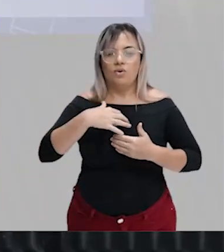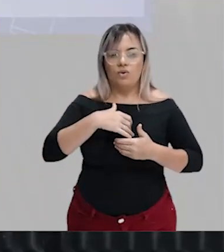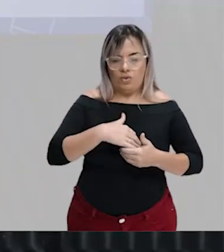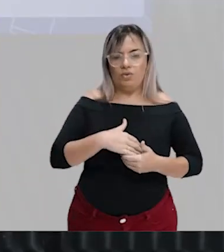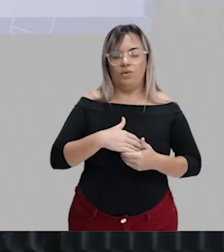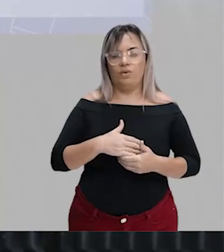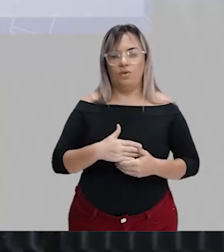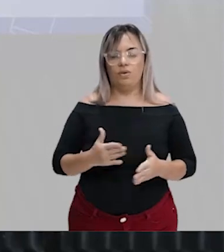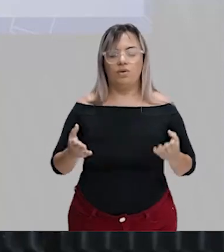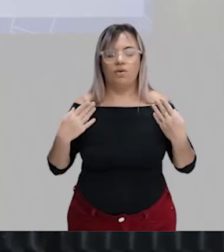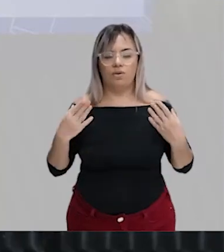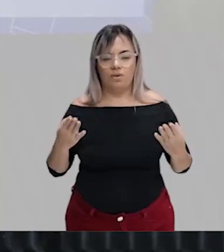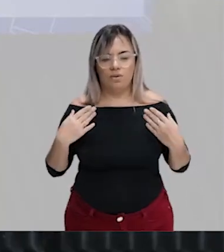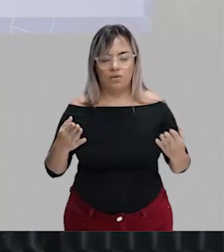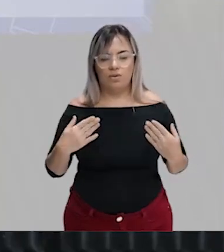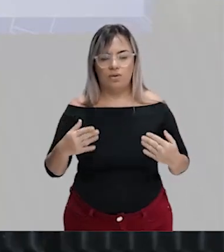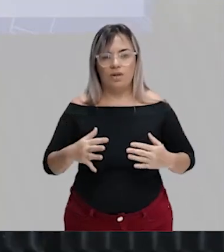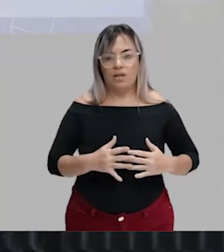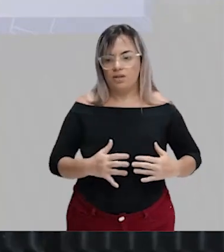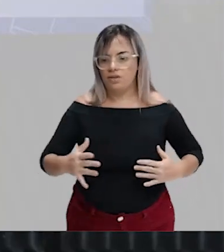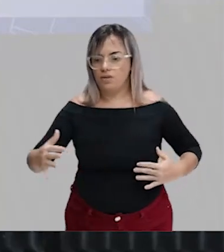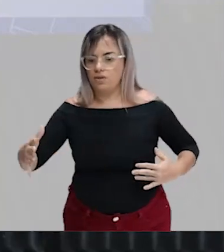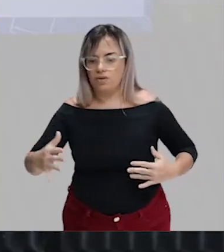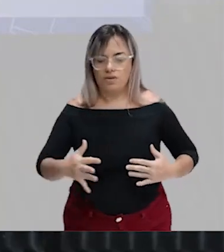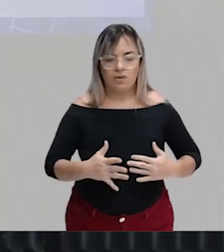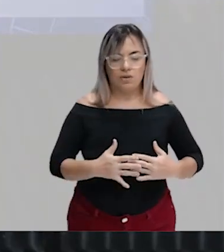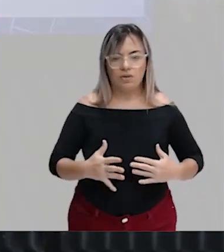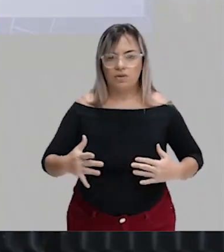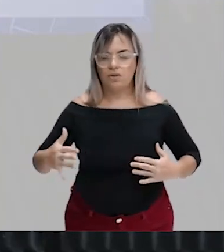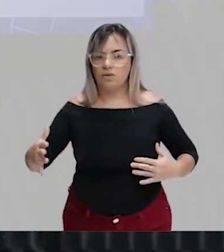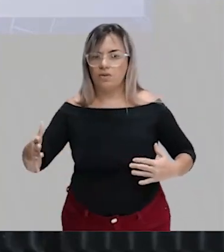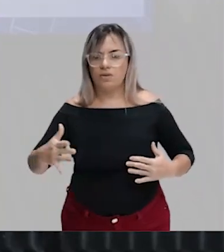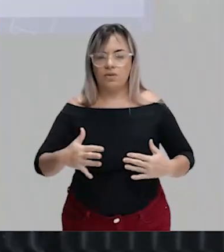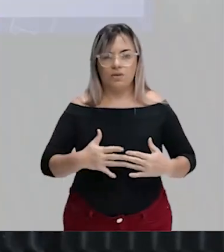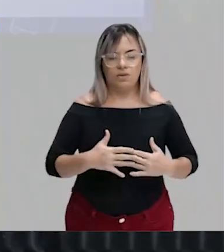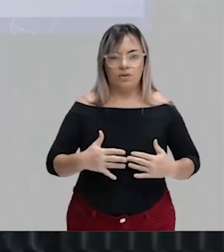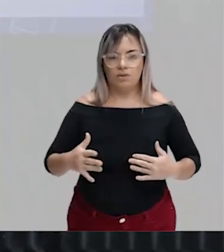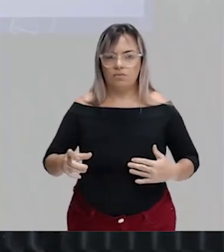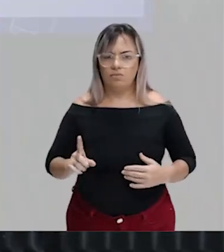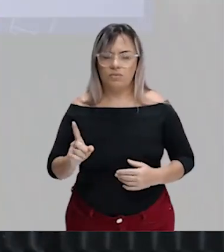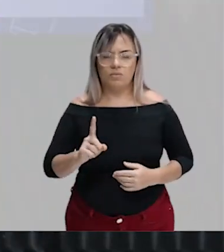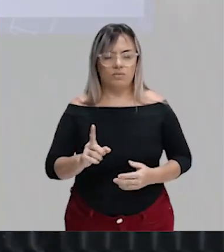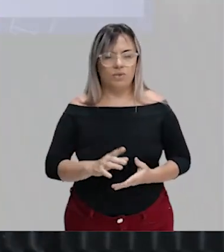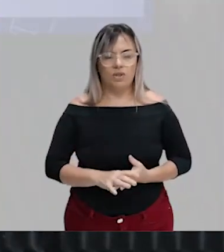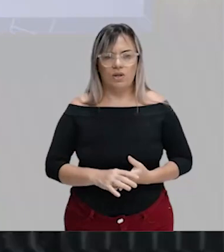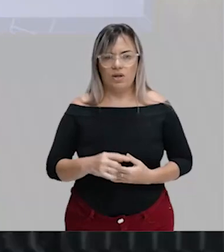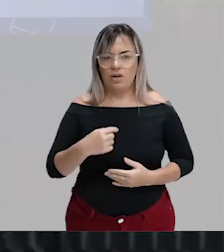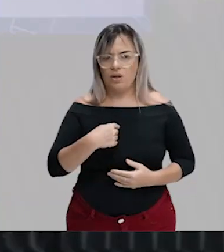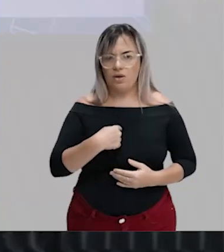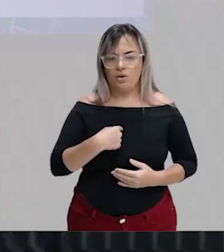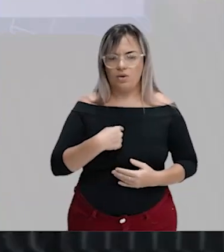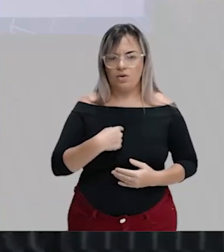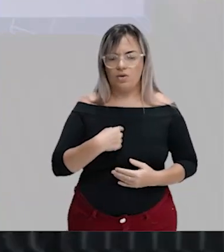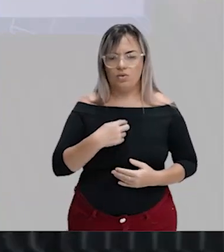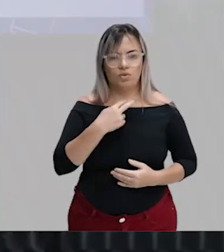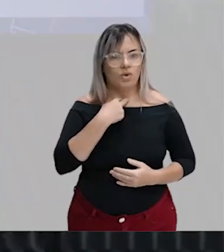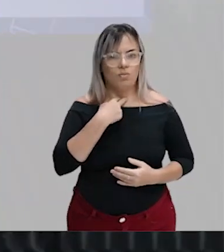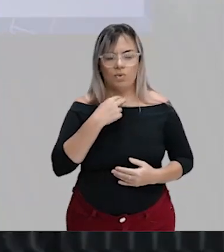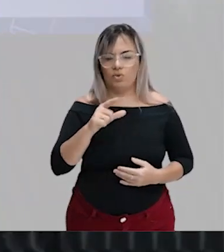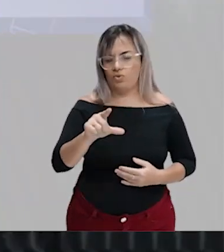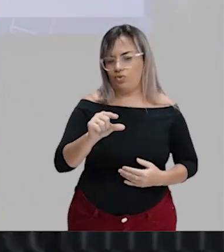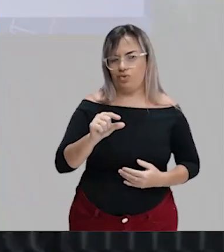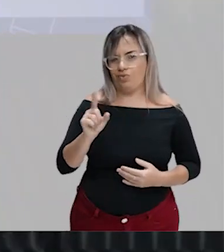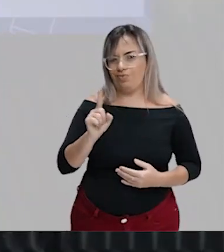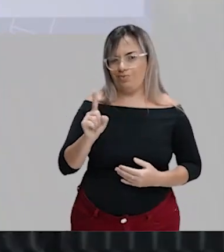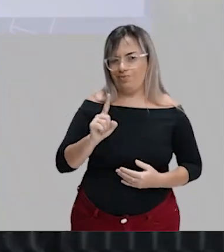coisa. Esse fluxo de calor, ele independe da vontade dos corpos. Certo? Então, se eu estou num ambiente que